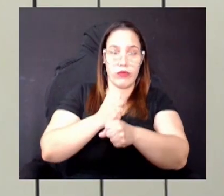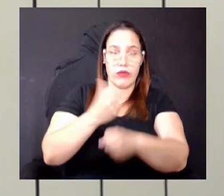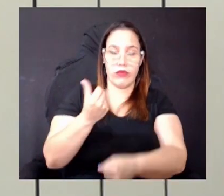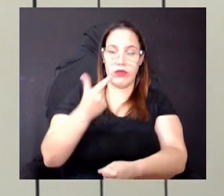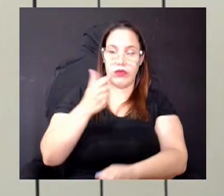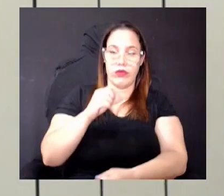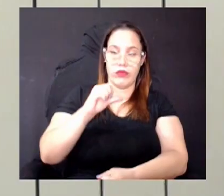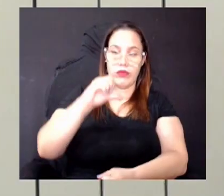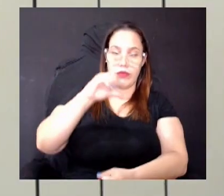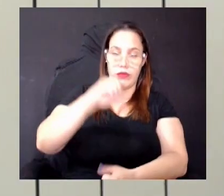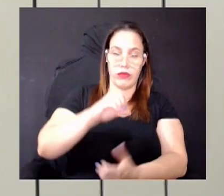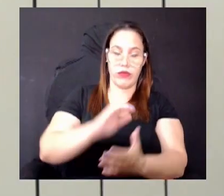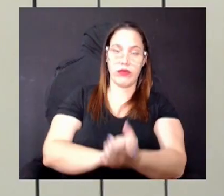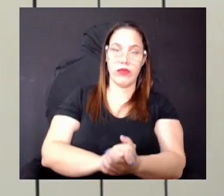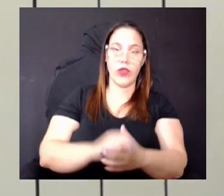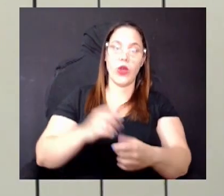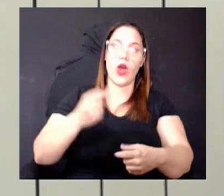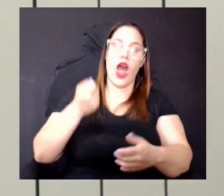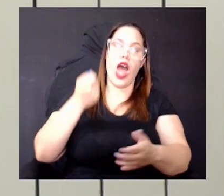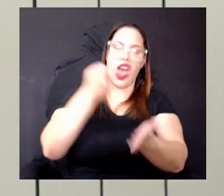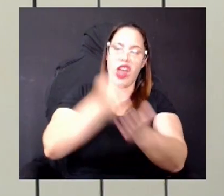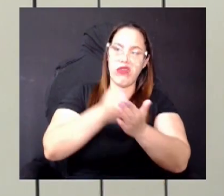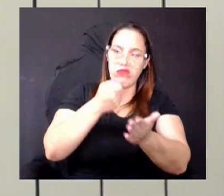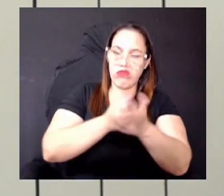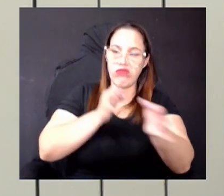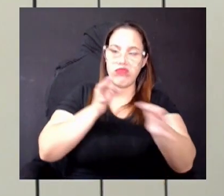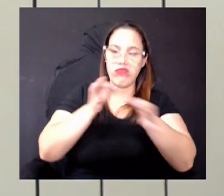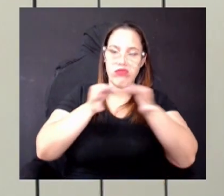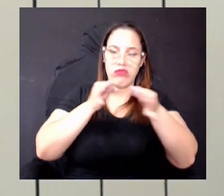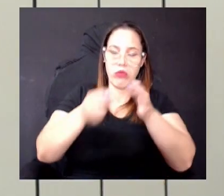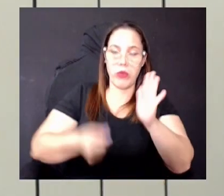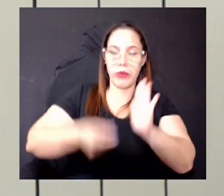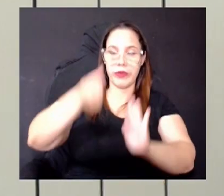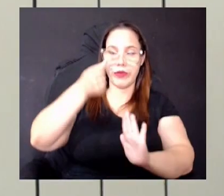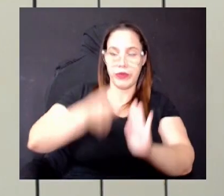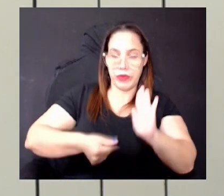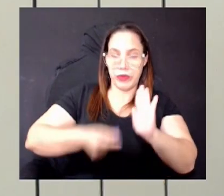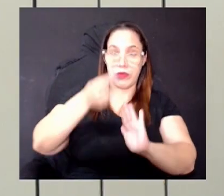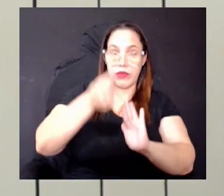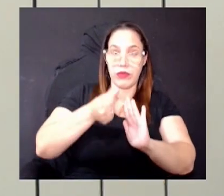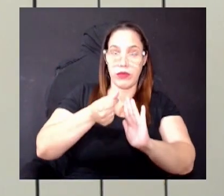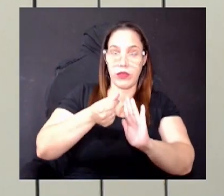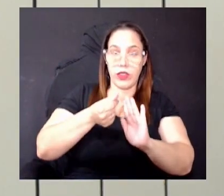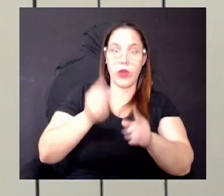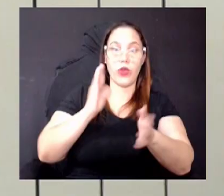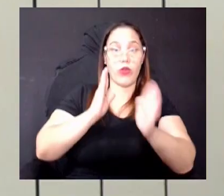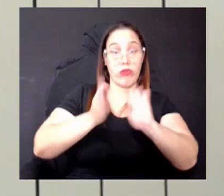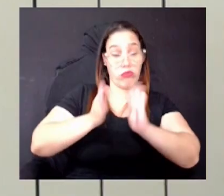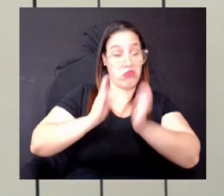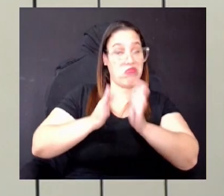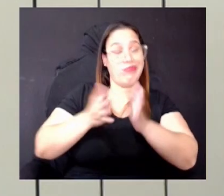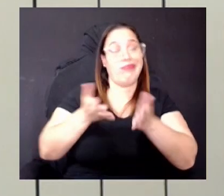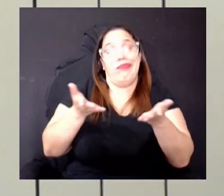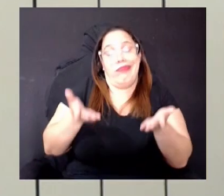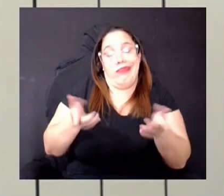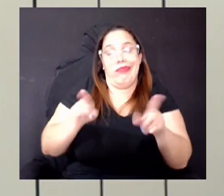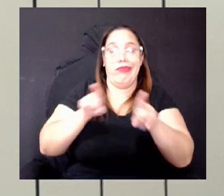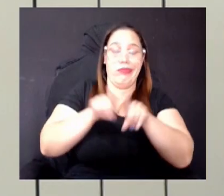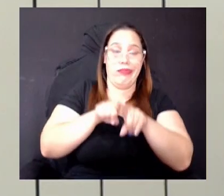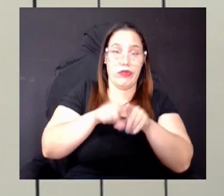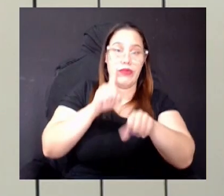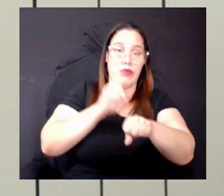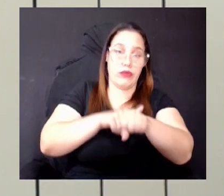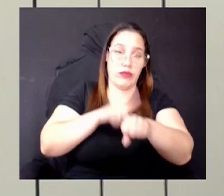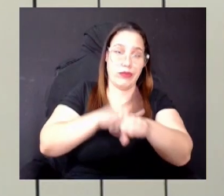A justificativa foi a análise econômica de energia no período e também como o relógio biológico